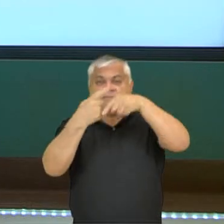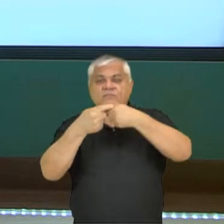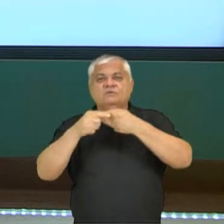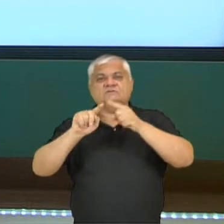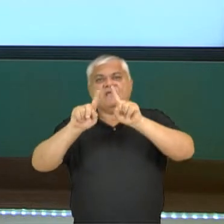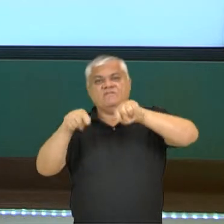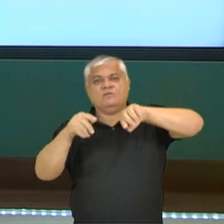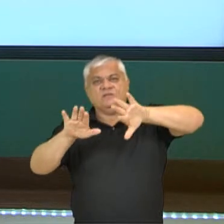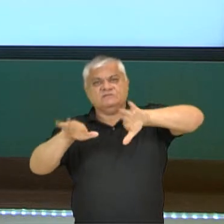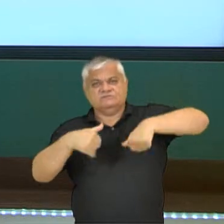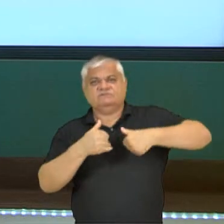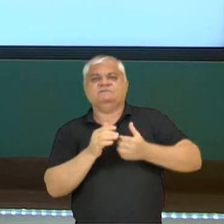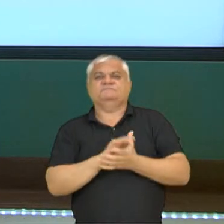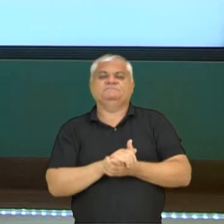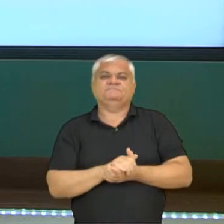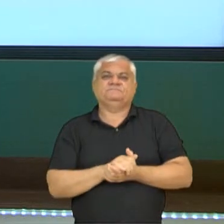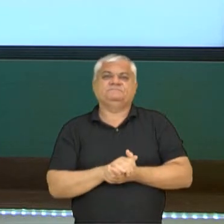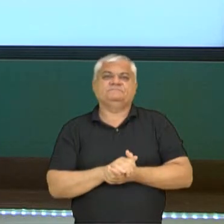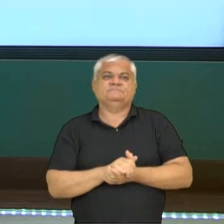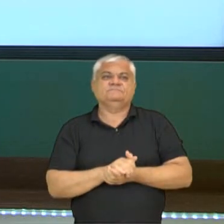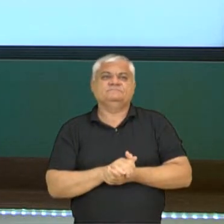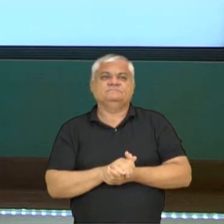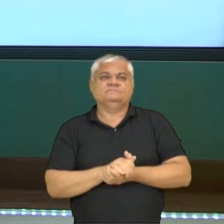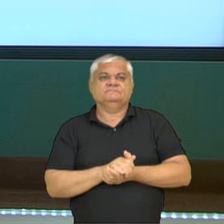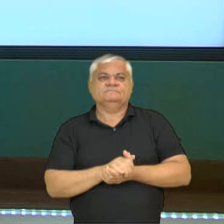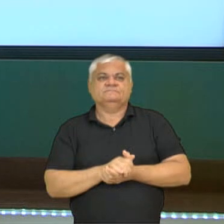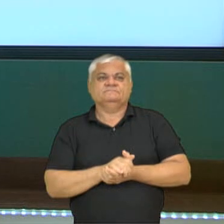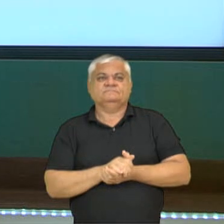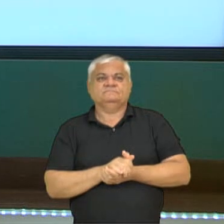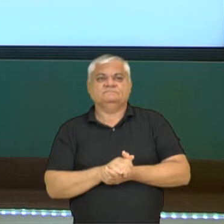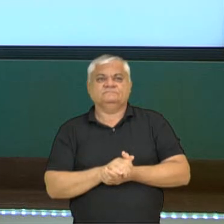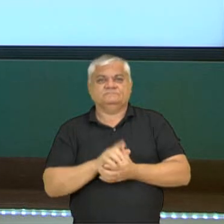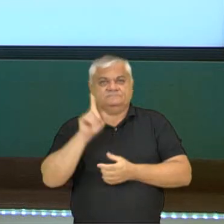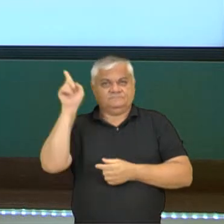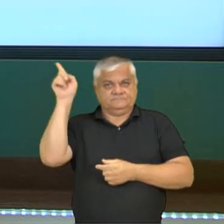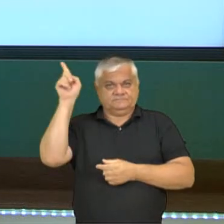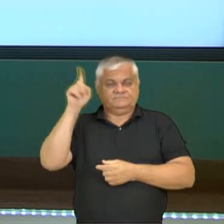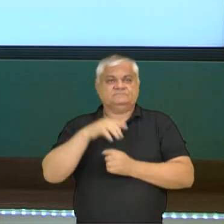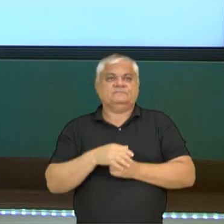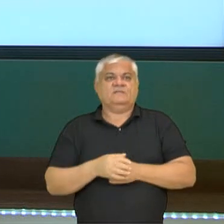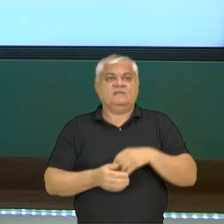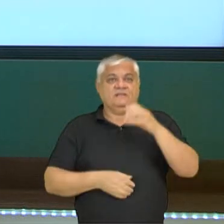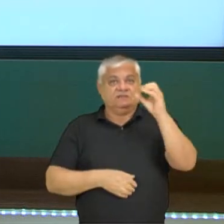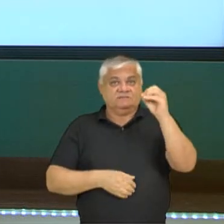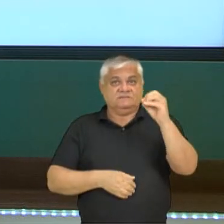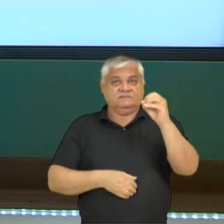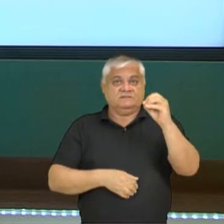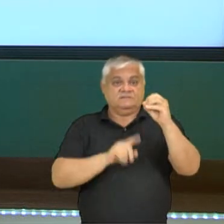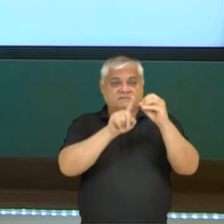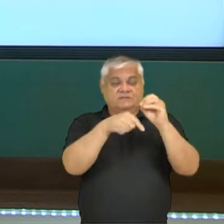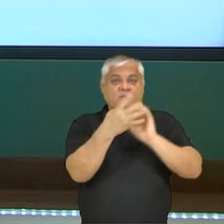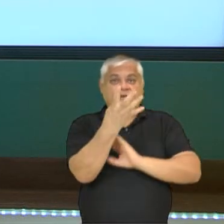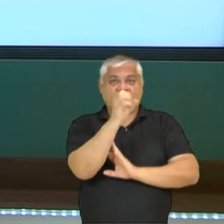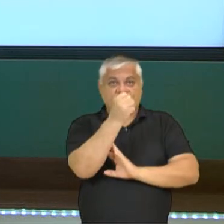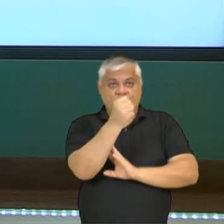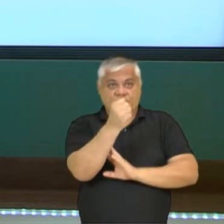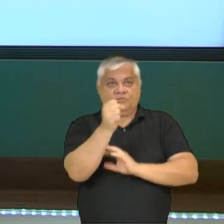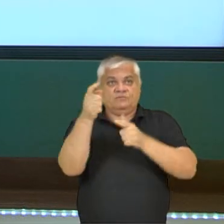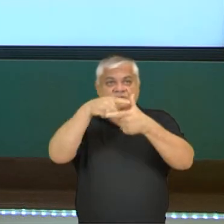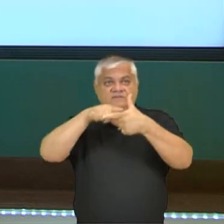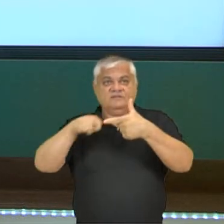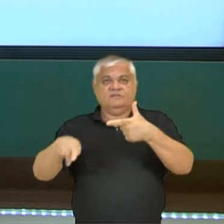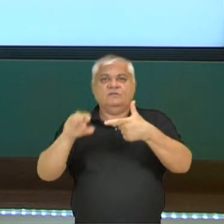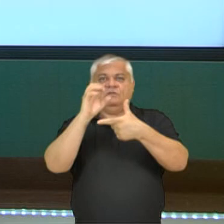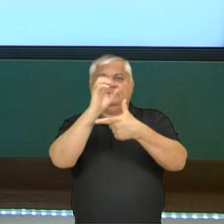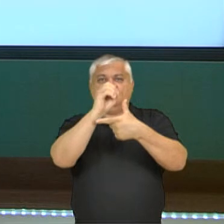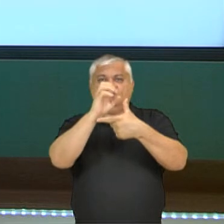enfim, realizar a divisão. Então, veja. Nesse exemplo, nós temos 48 centésimos dividido